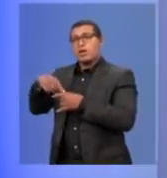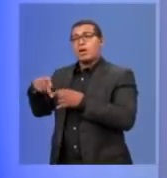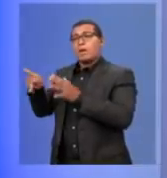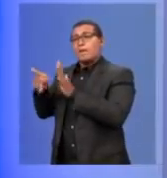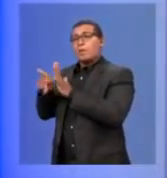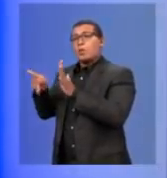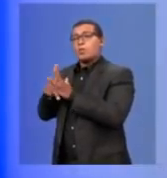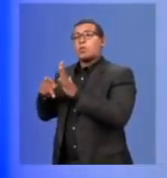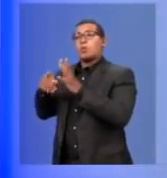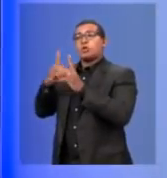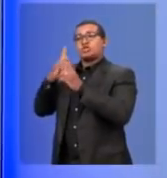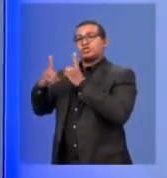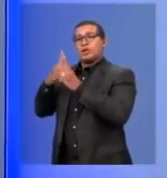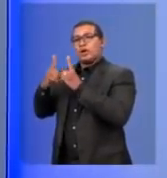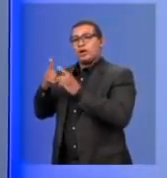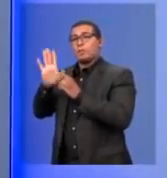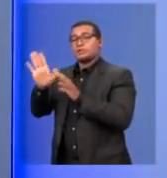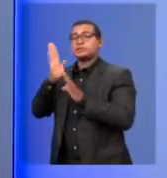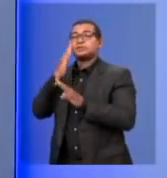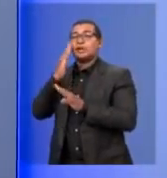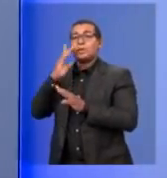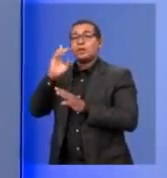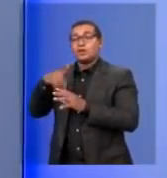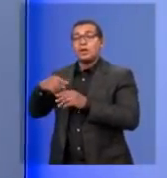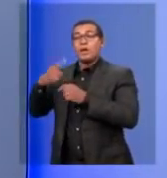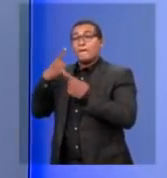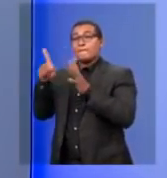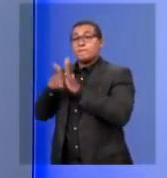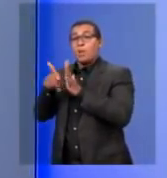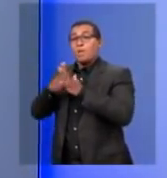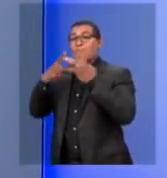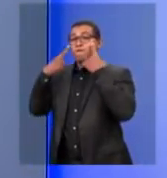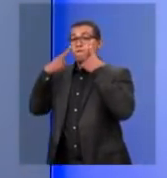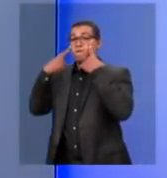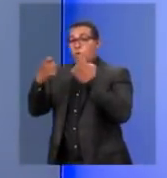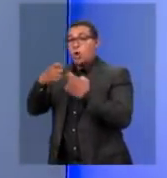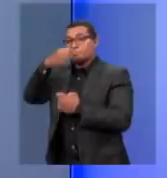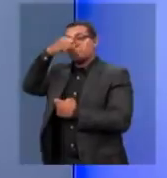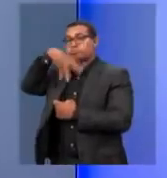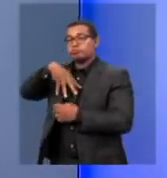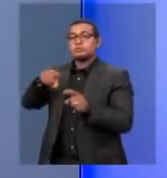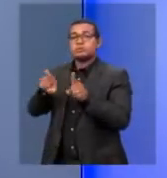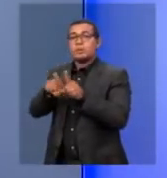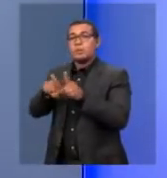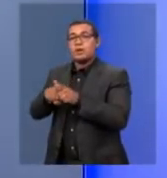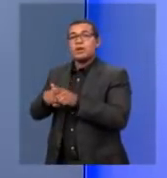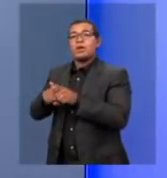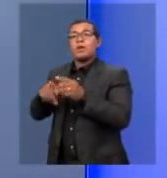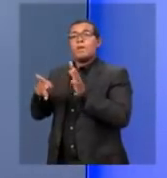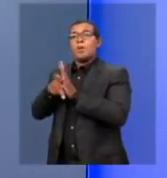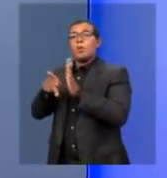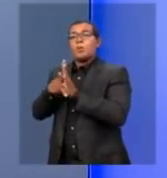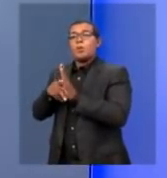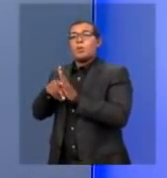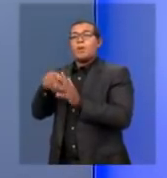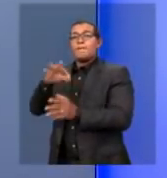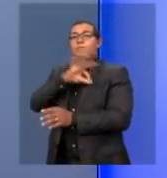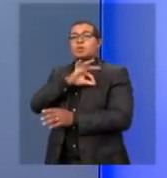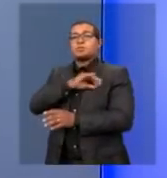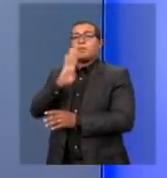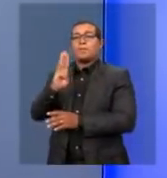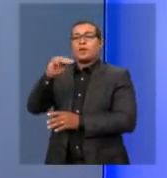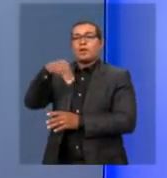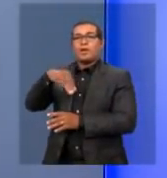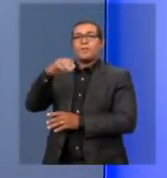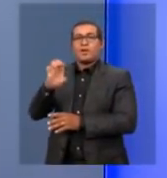muita violência da polícia inclusive de uma corporação que ele quer restituir que o game é contra a população que